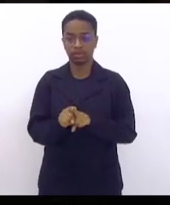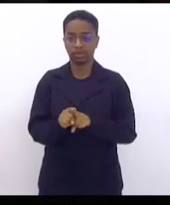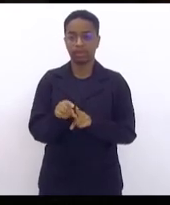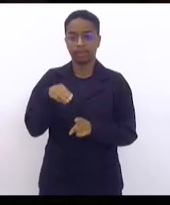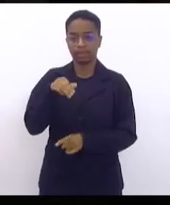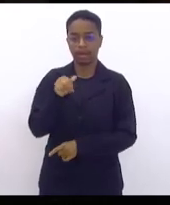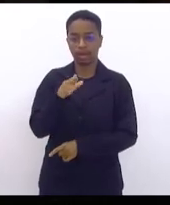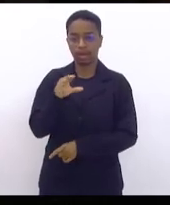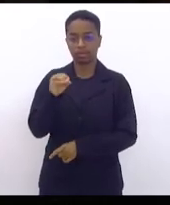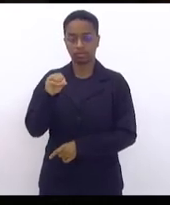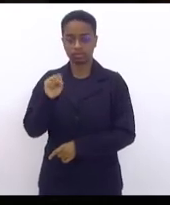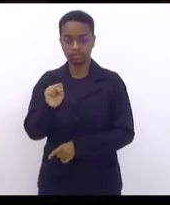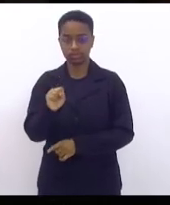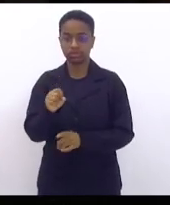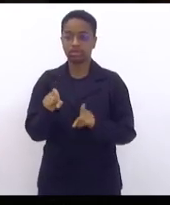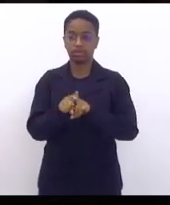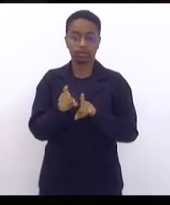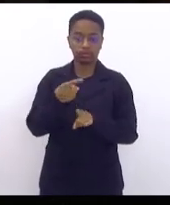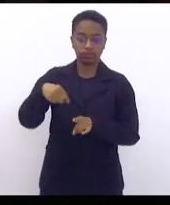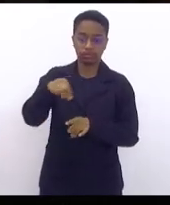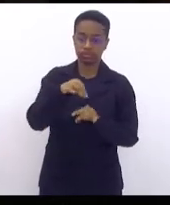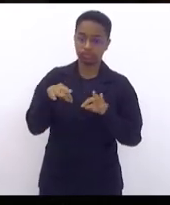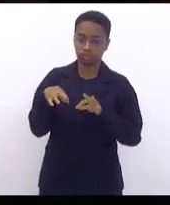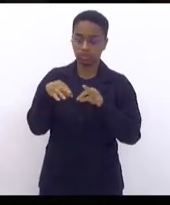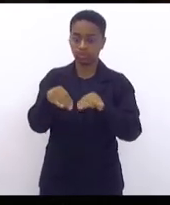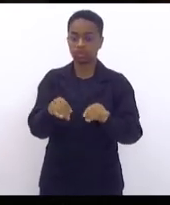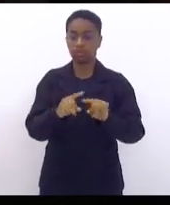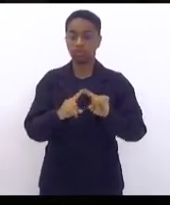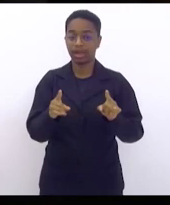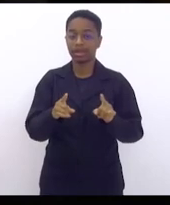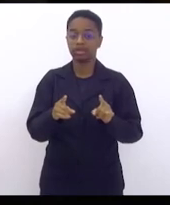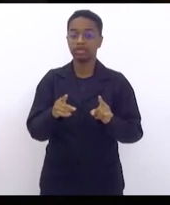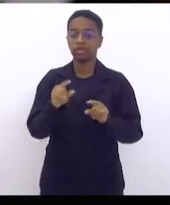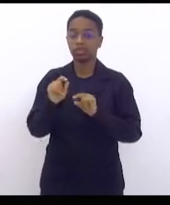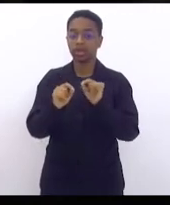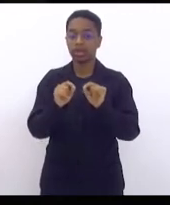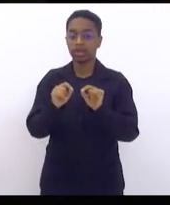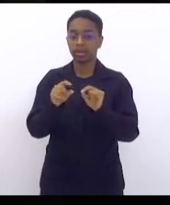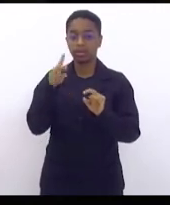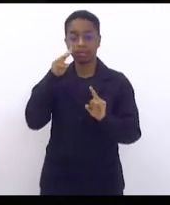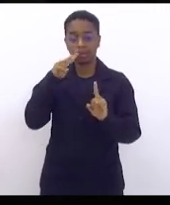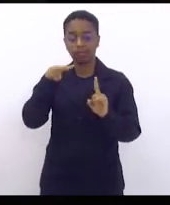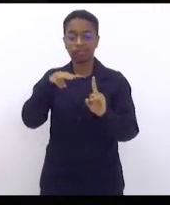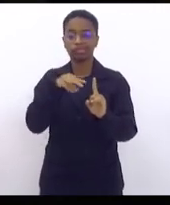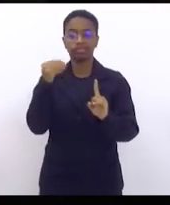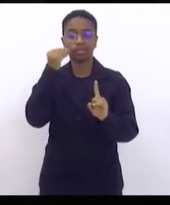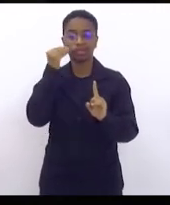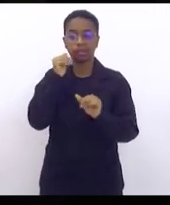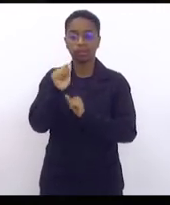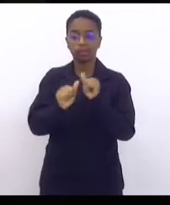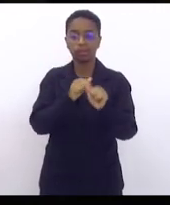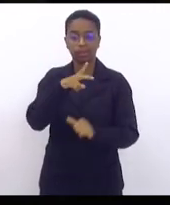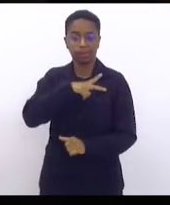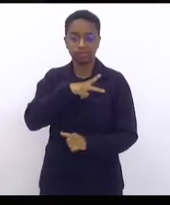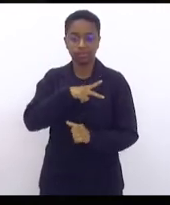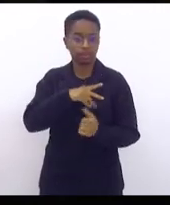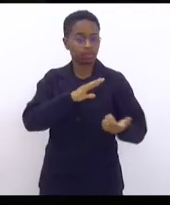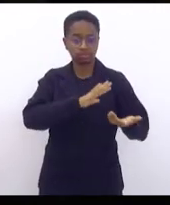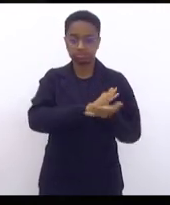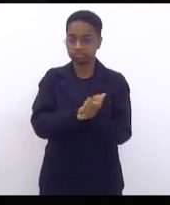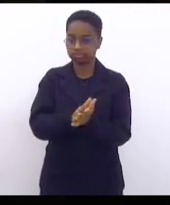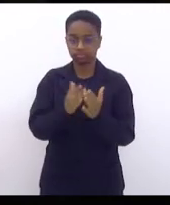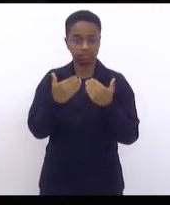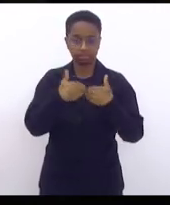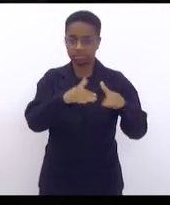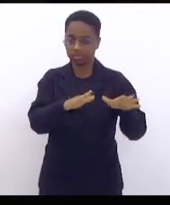Marcos Lucena e vocês todos. E foi derrotada essa visão de privatizar. Seria muito ruim, né? A